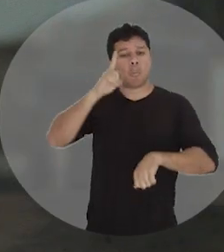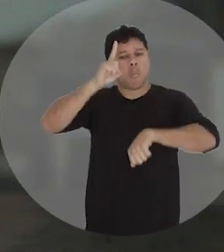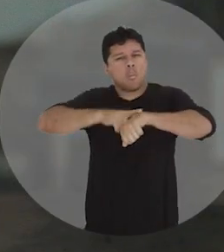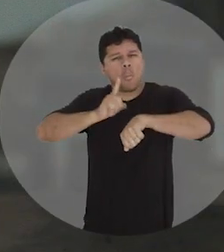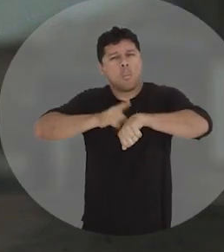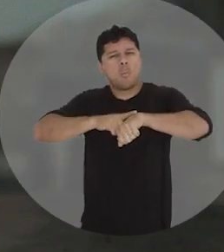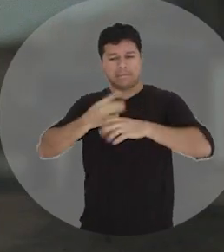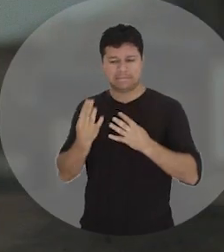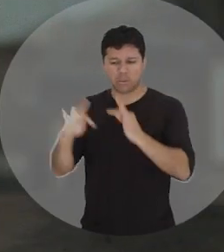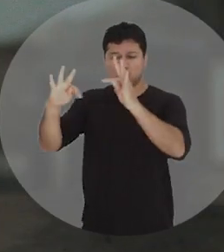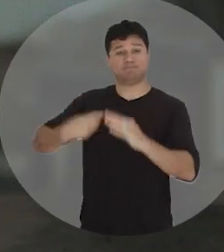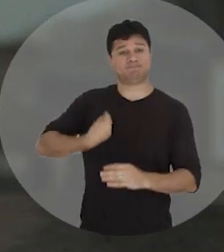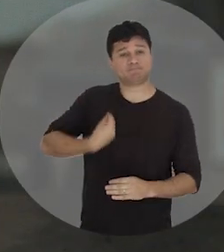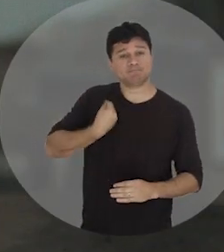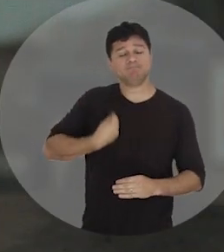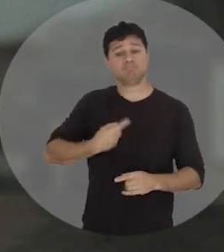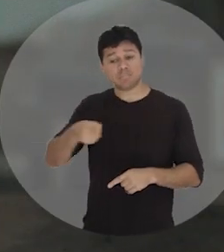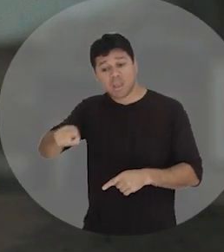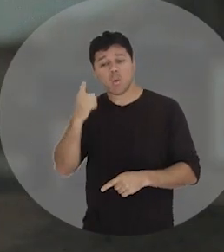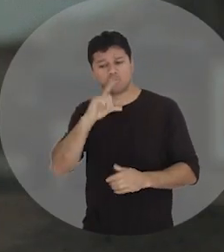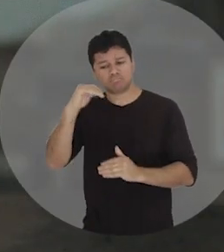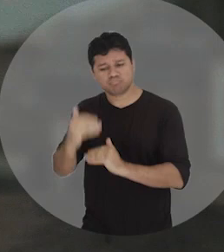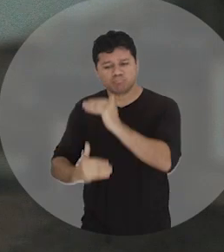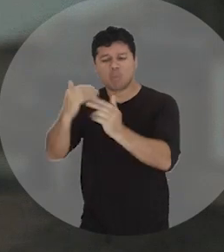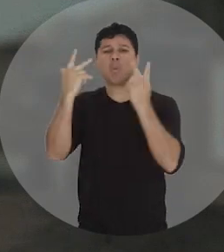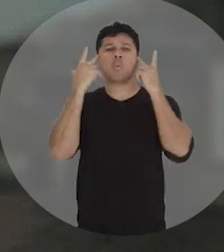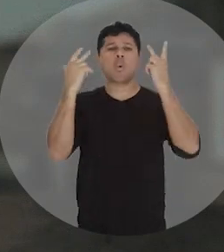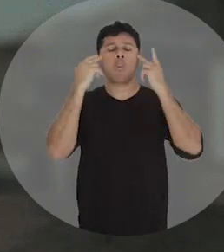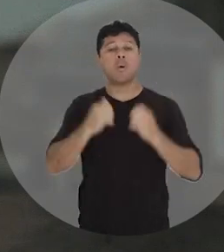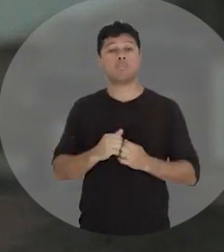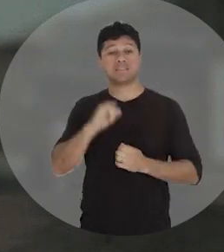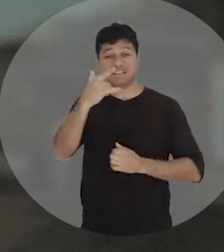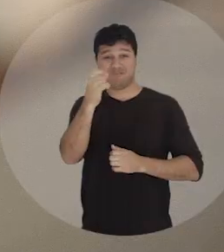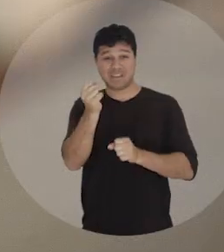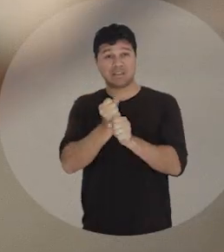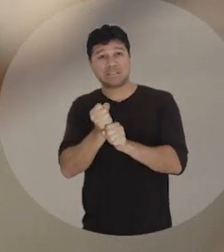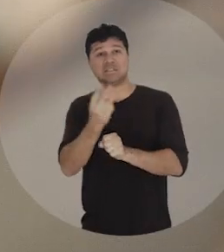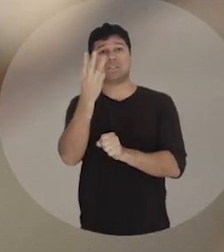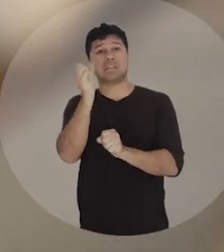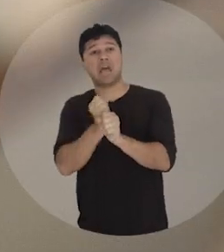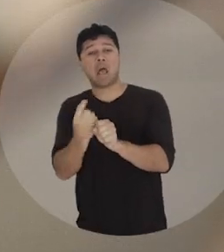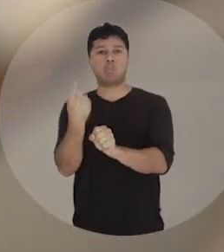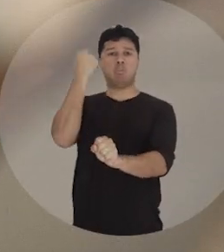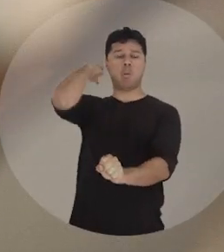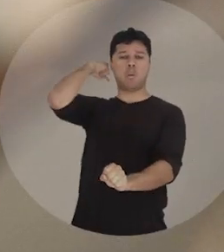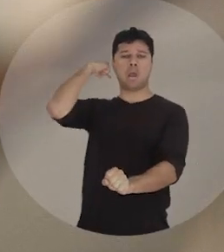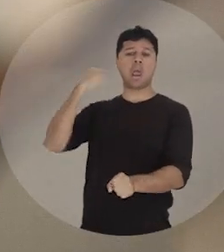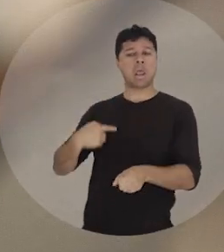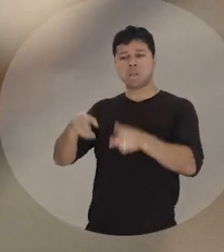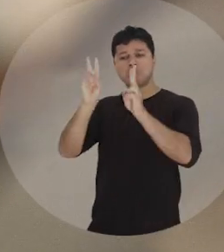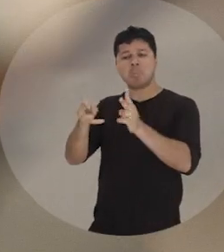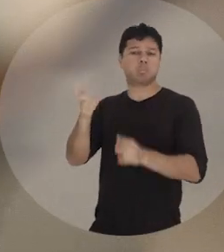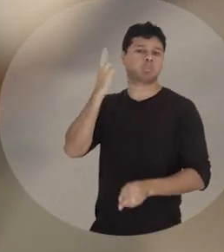surdos no momento em que a tecnologia existe, pra que eles possam se desenvolver normalmente. Se fosse há 20 anos atrás, 30 anos